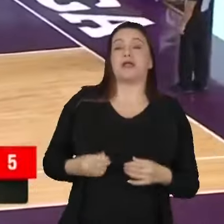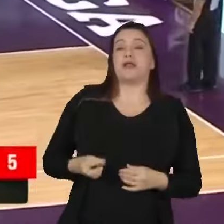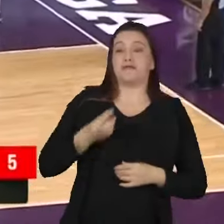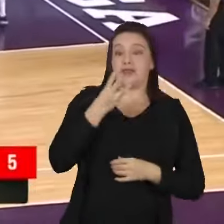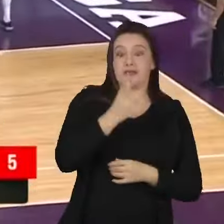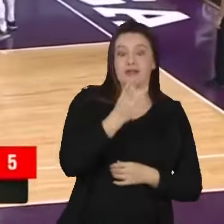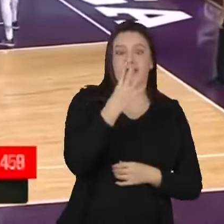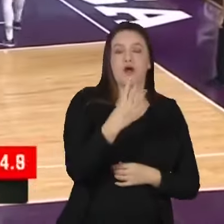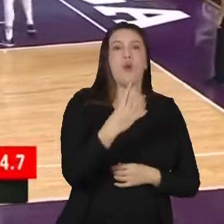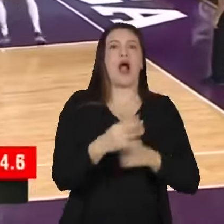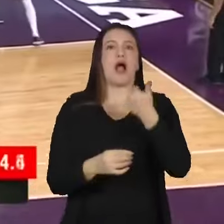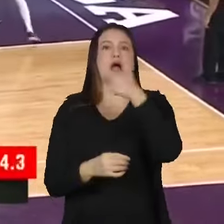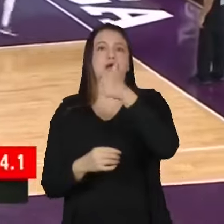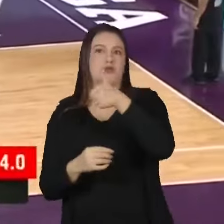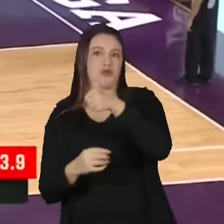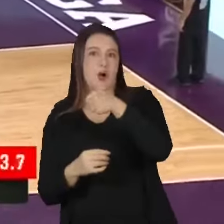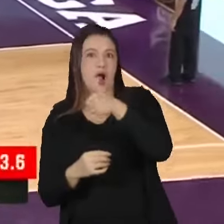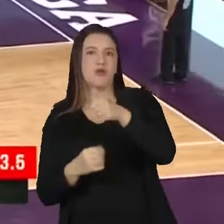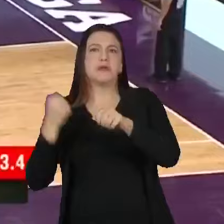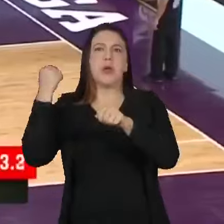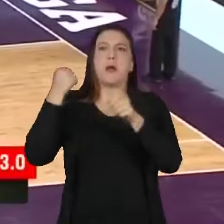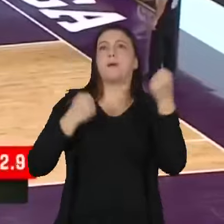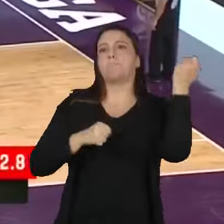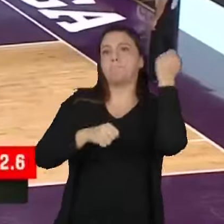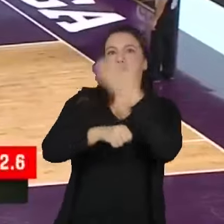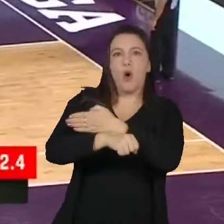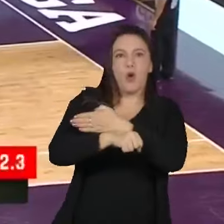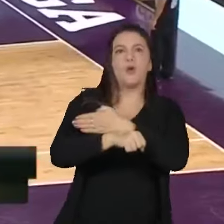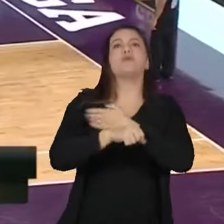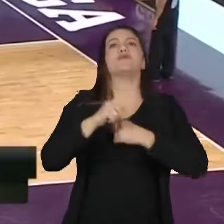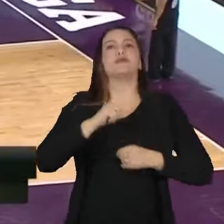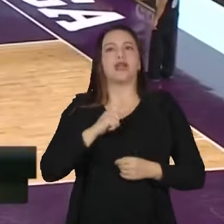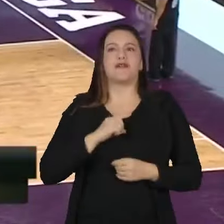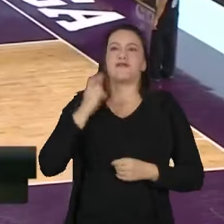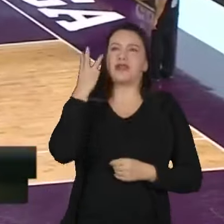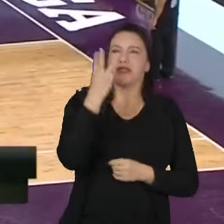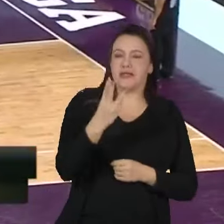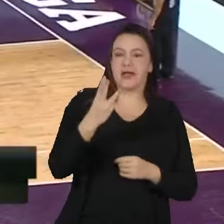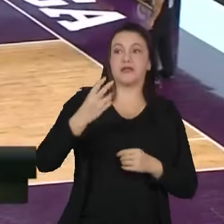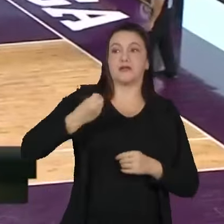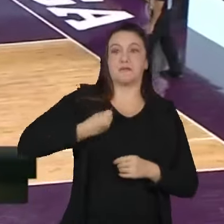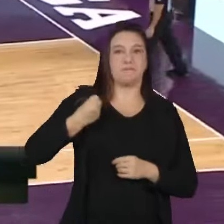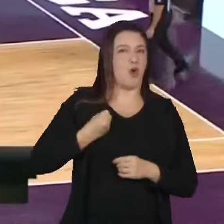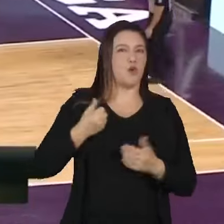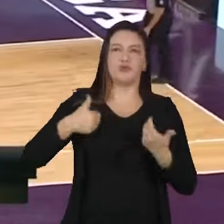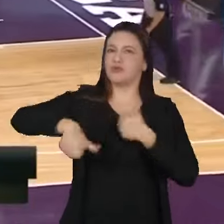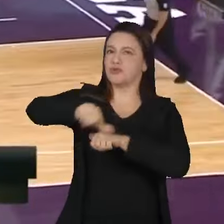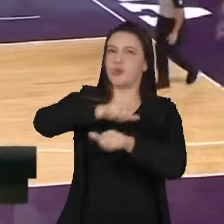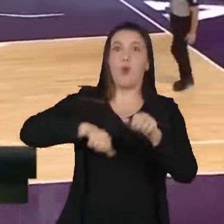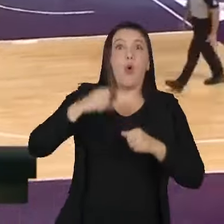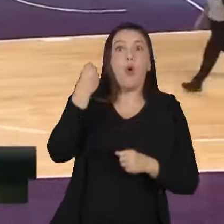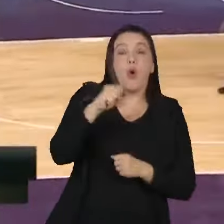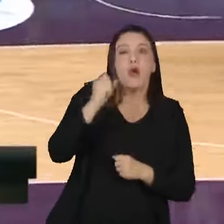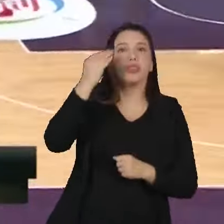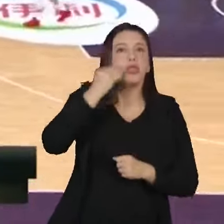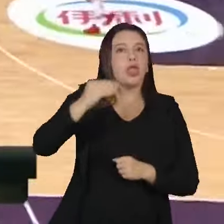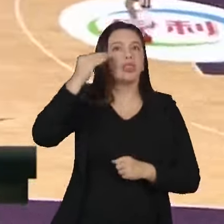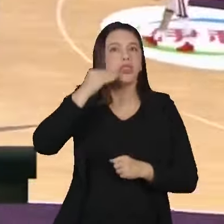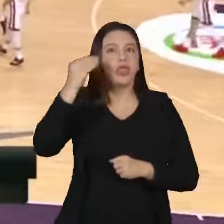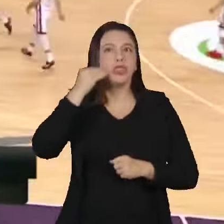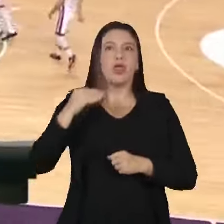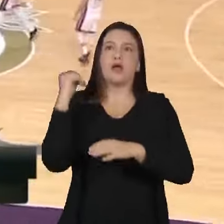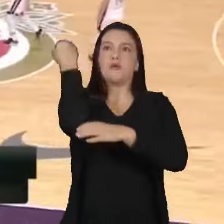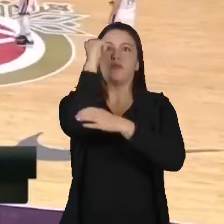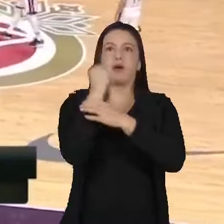11, graças a uma pontaria perfeita nos arremessos de 3 pontos, convertendo todas as 8 tentativas, incluindo essa